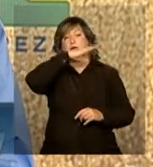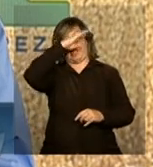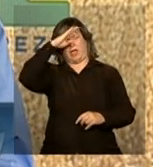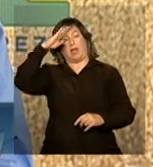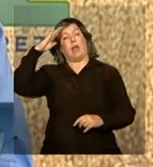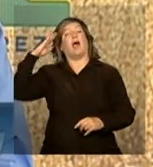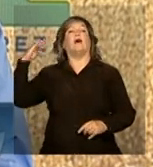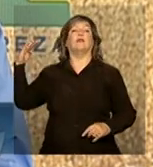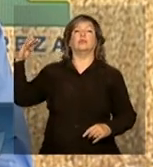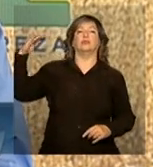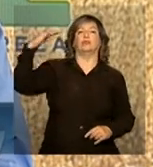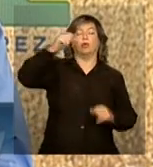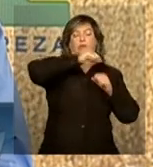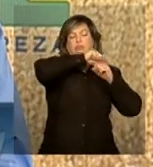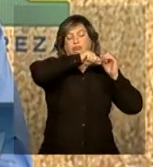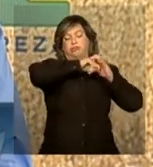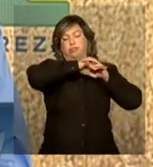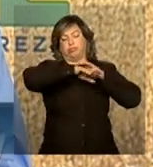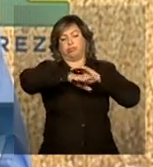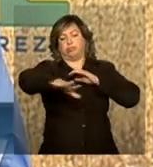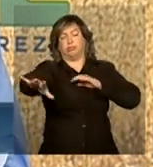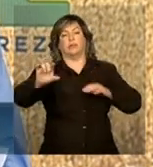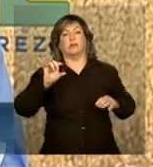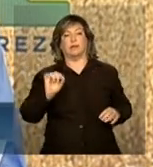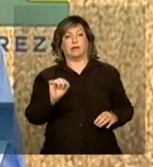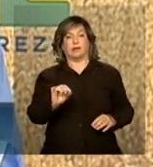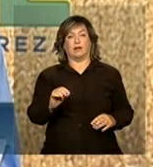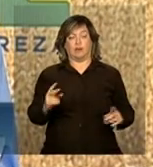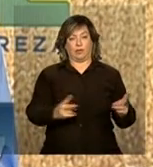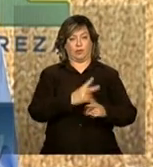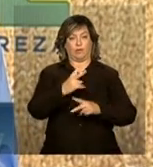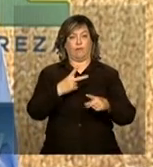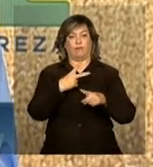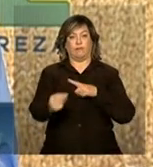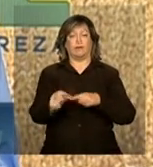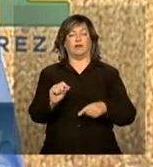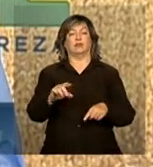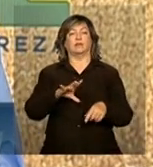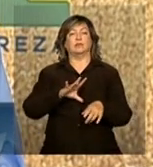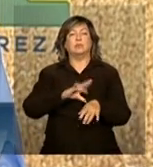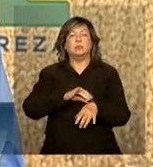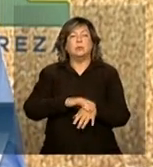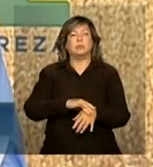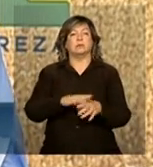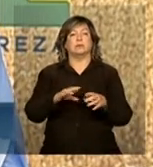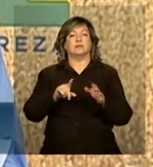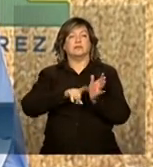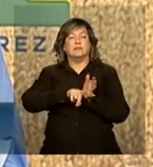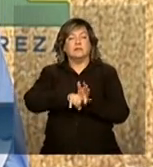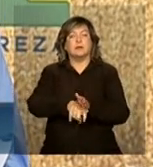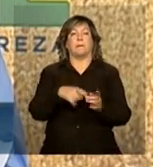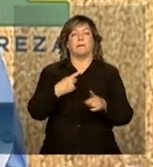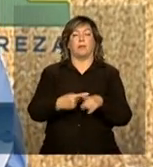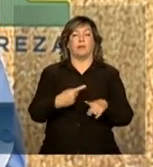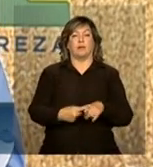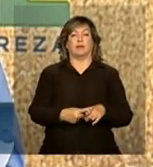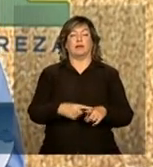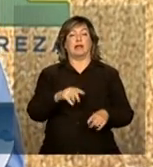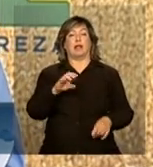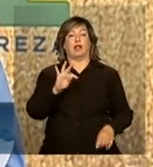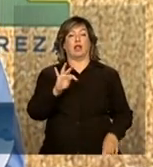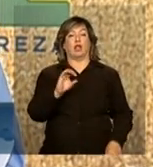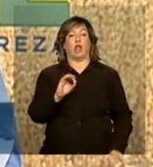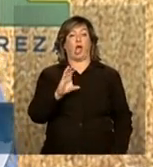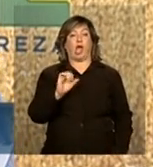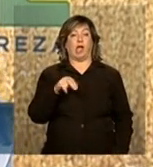cultura, assim como atendemos solicitação da Associação Brasileira dos Produtores de Algodão para que o Estado de Tocantins pudesse